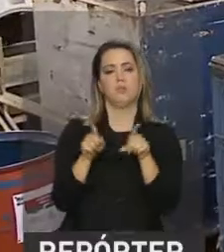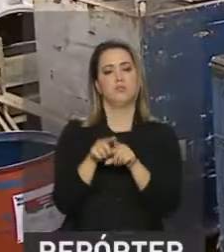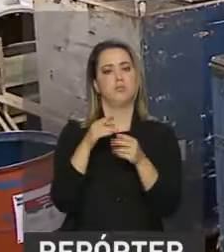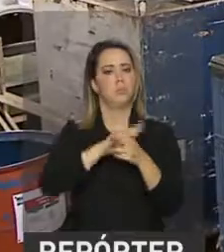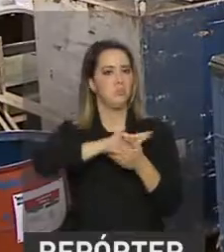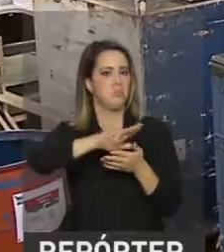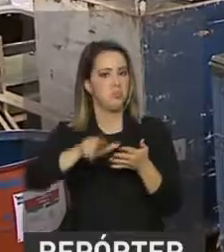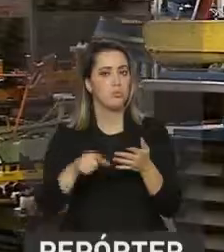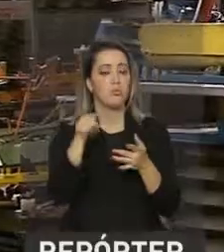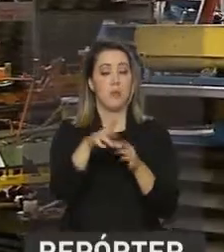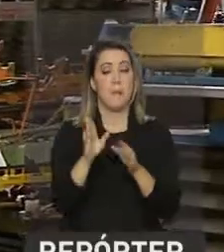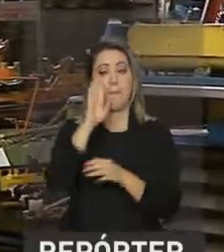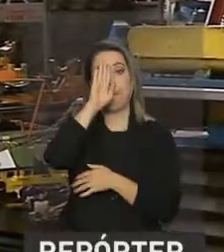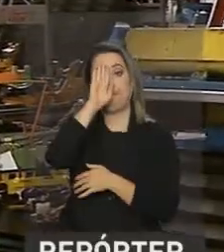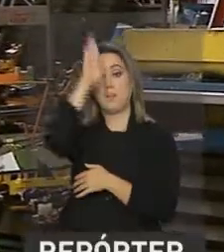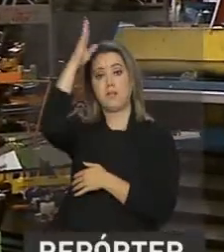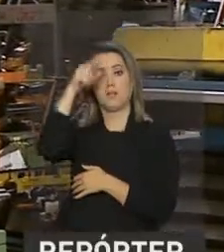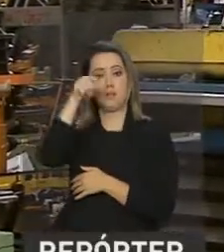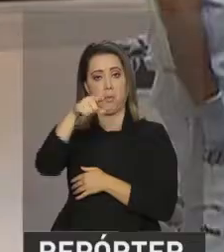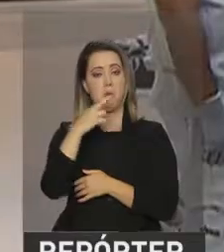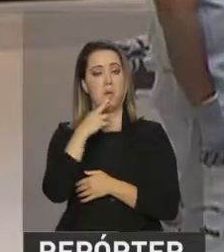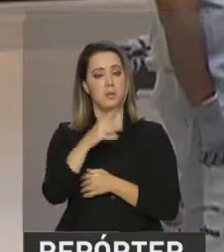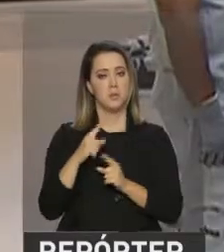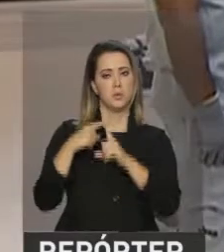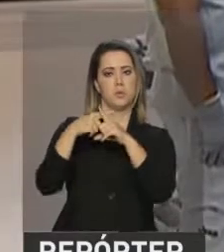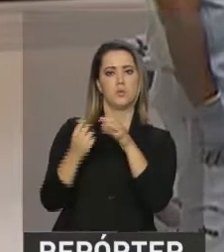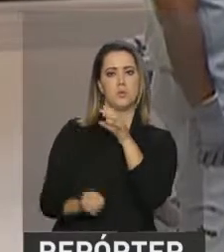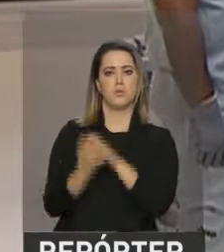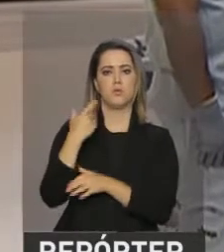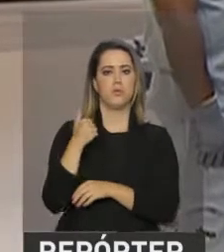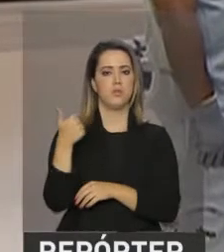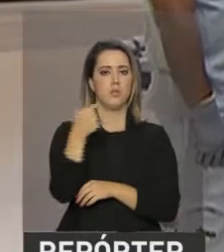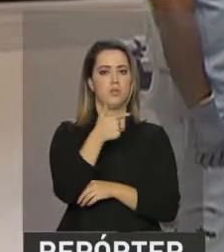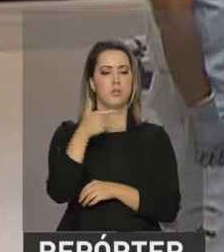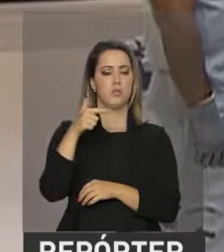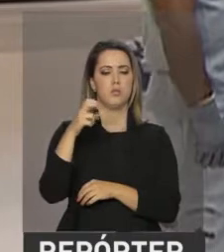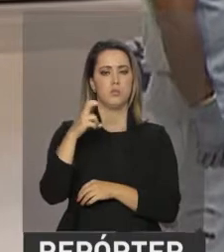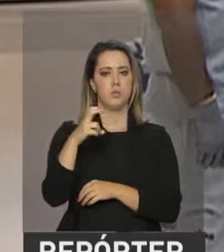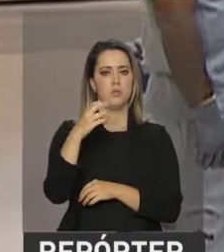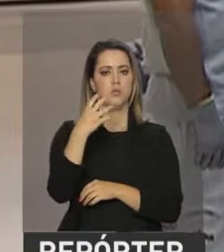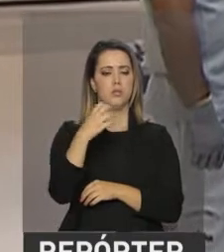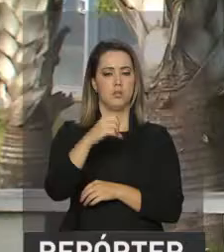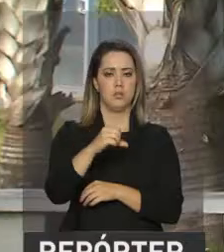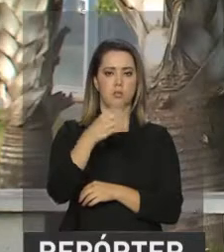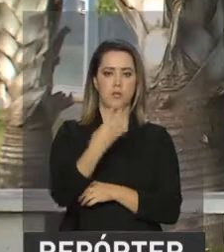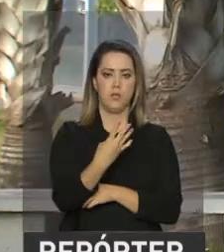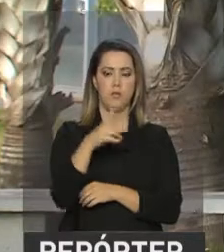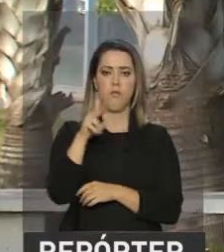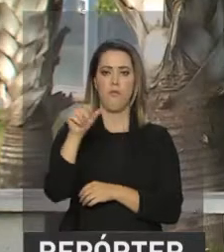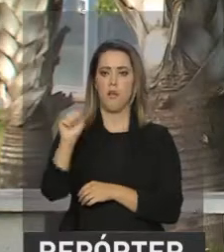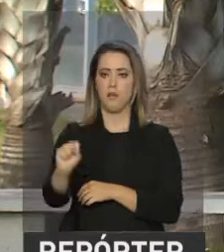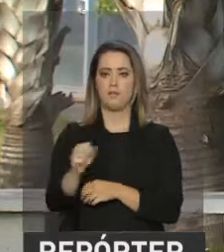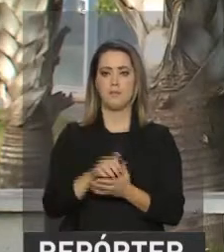a principal responsável pelo resultado positivo de julho com a criação de 12 mil 594 vagas julho foi